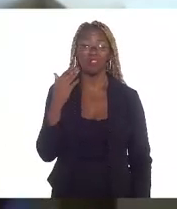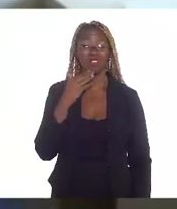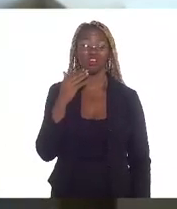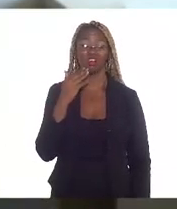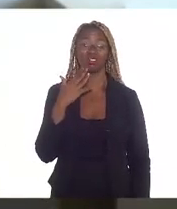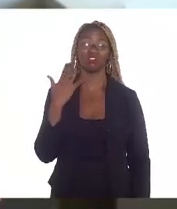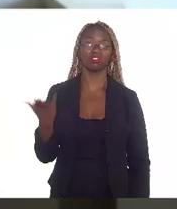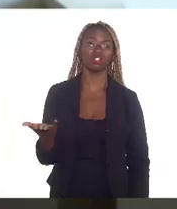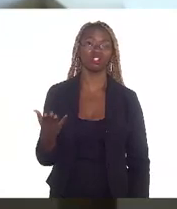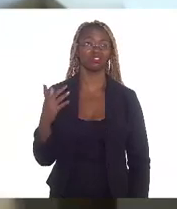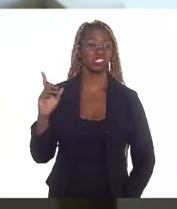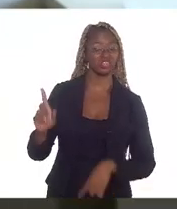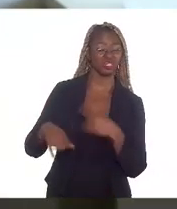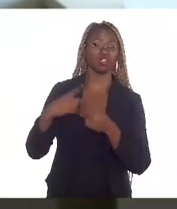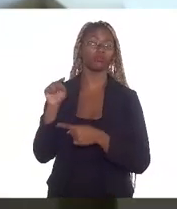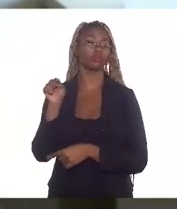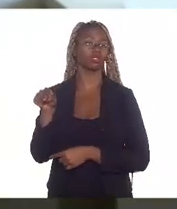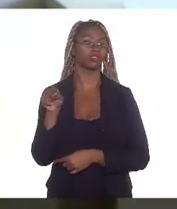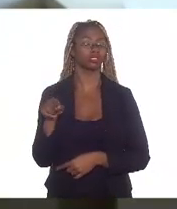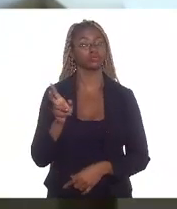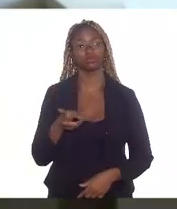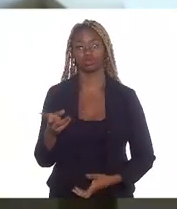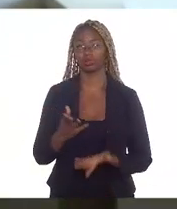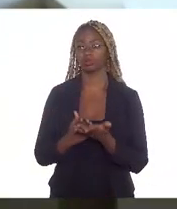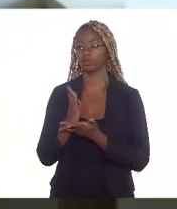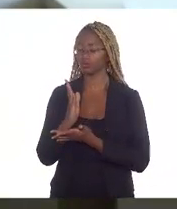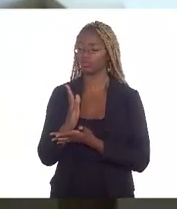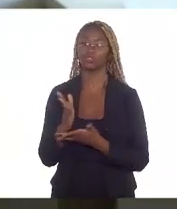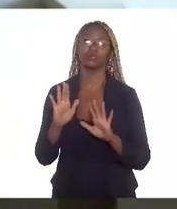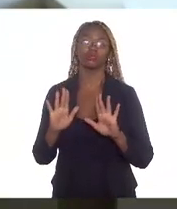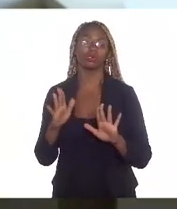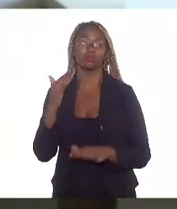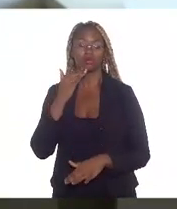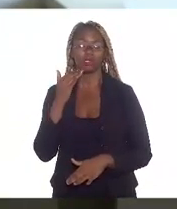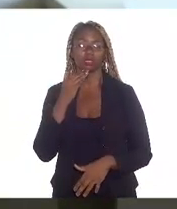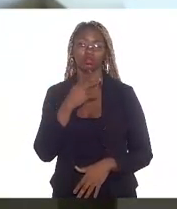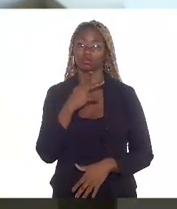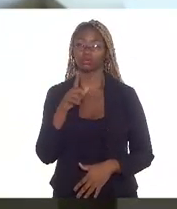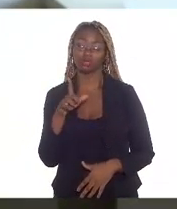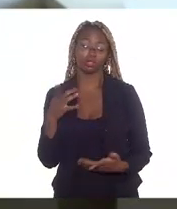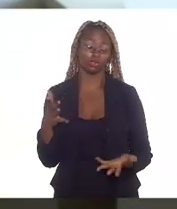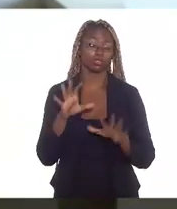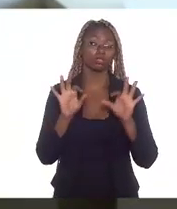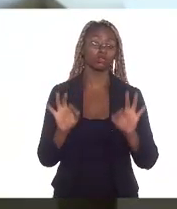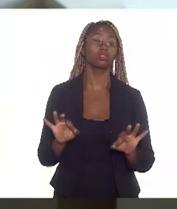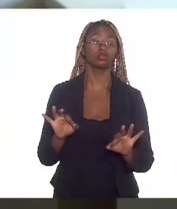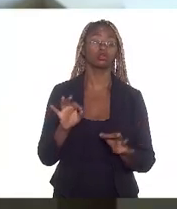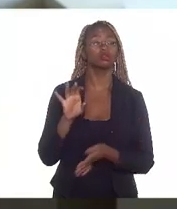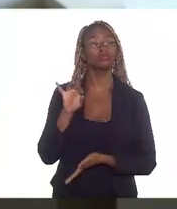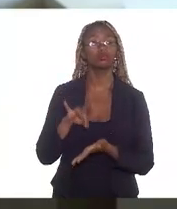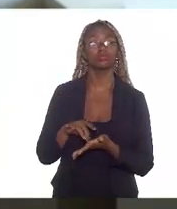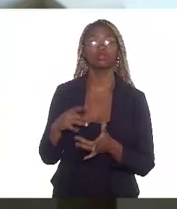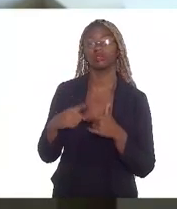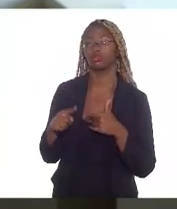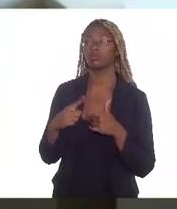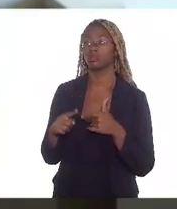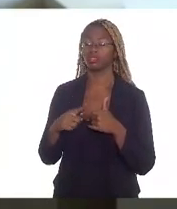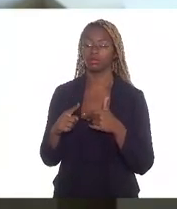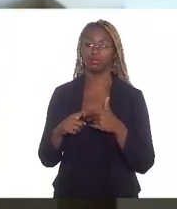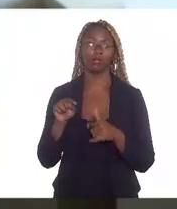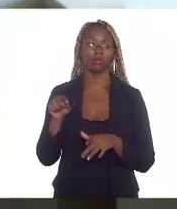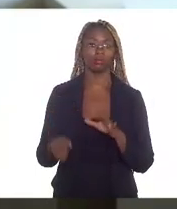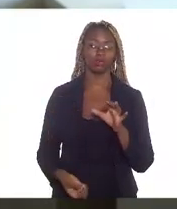foi depois dessa. Mas, como ela está aprovada, essa matéria está prejudicada. O projeto tem que realmente ir ao arquivo, porque o problema está já